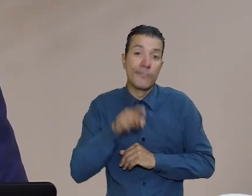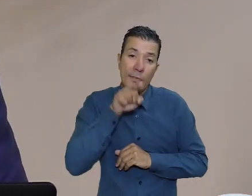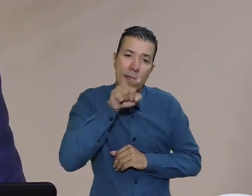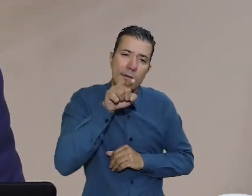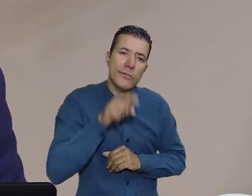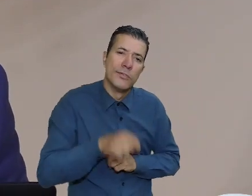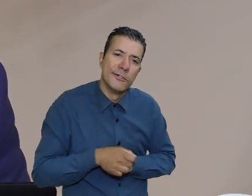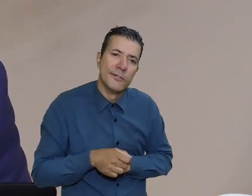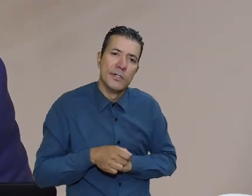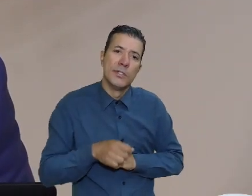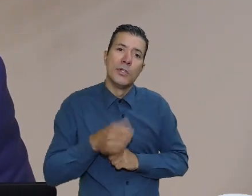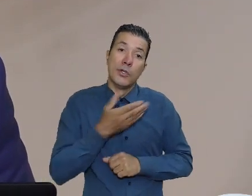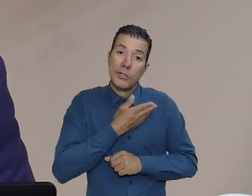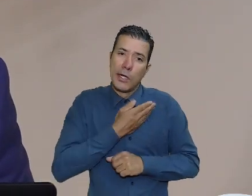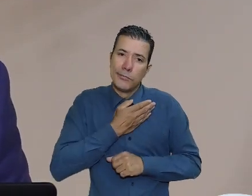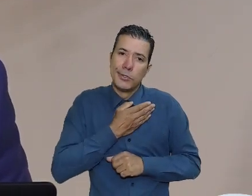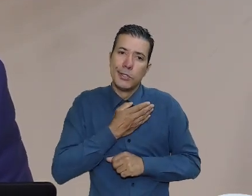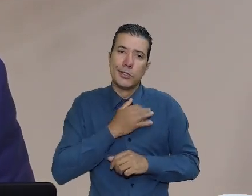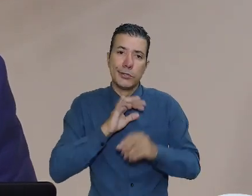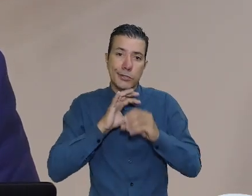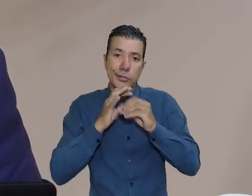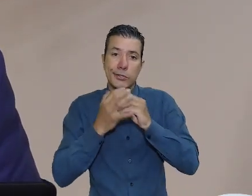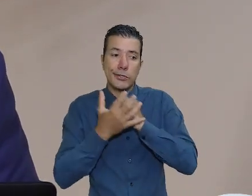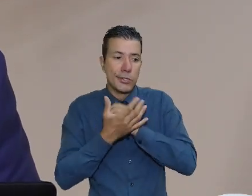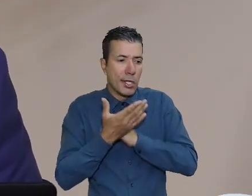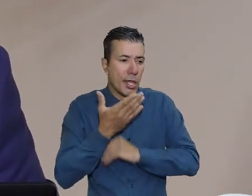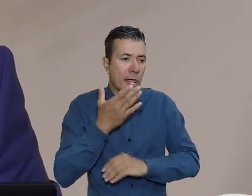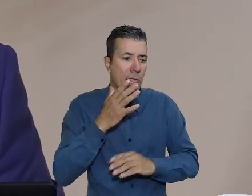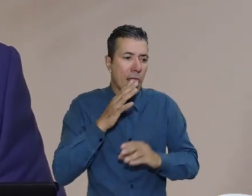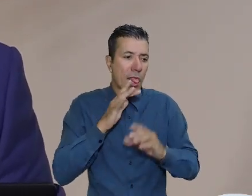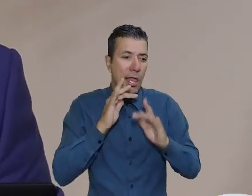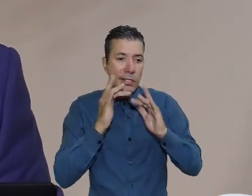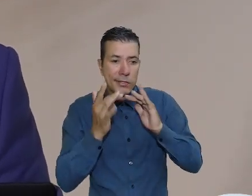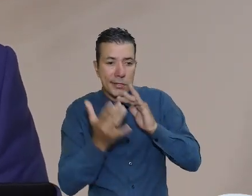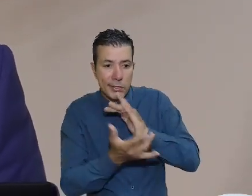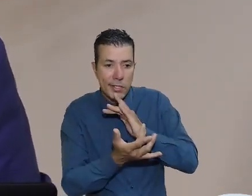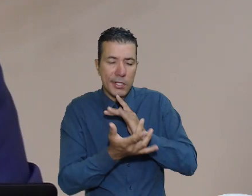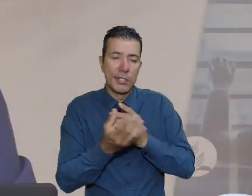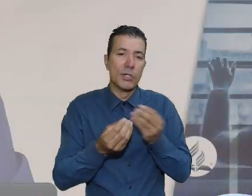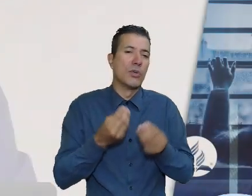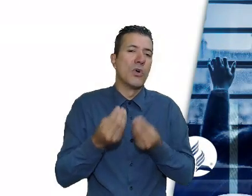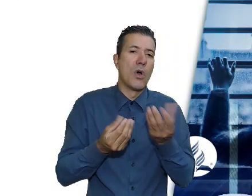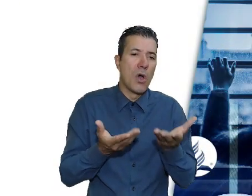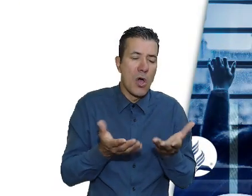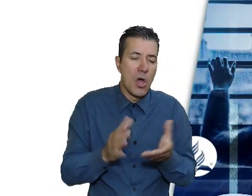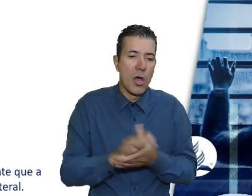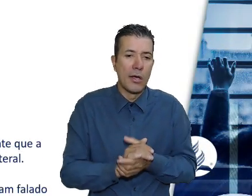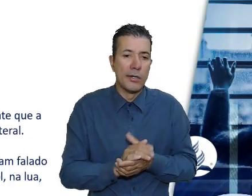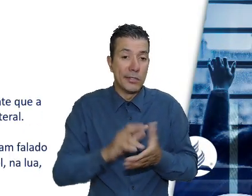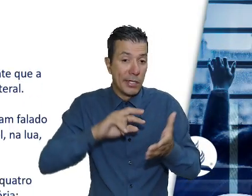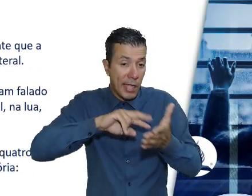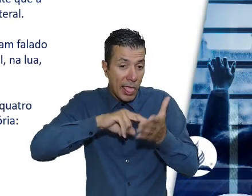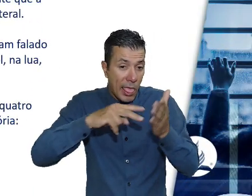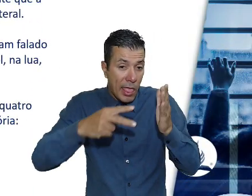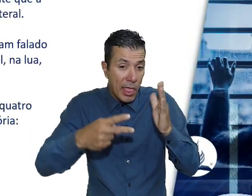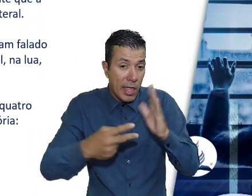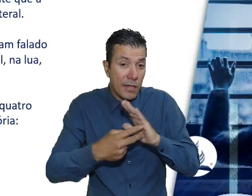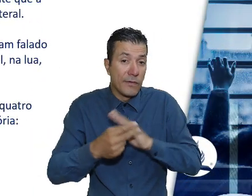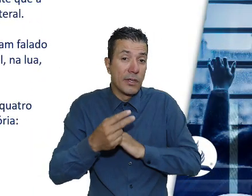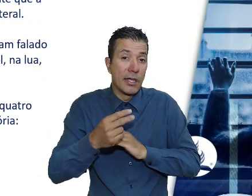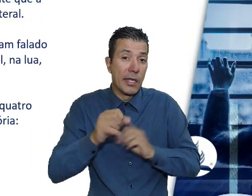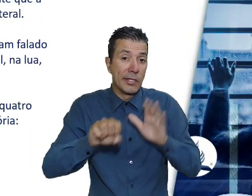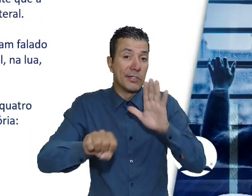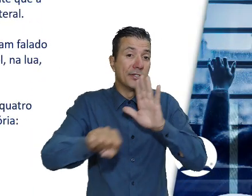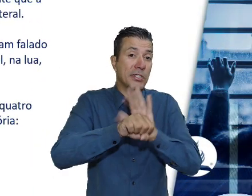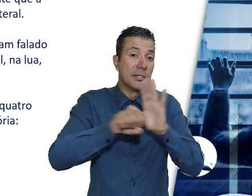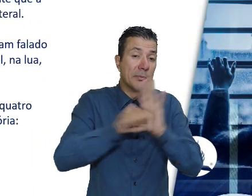pergunta que os nossos amigos estão se fazendo. E agora, a partir do sexto selo, a linguagem, ela é simbólica ou literal?